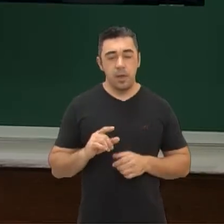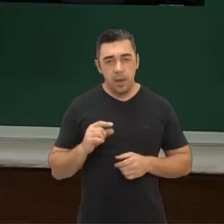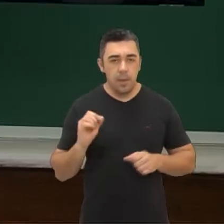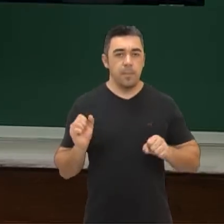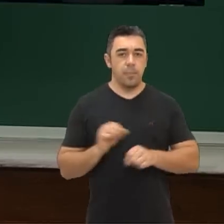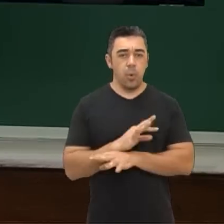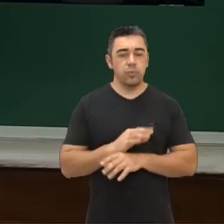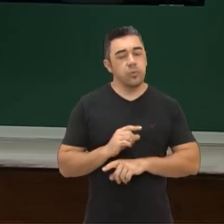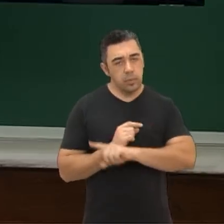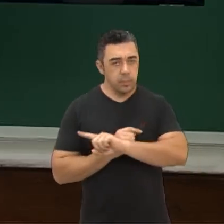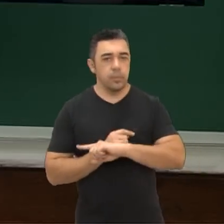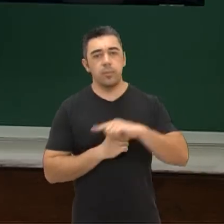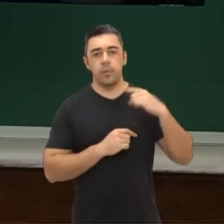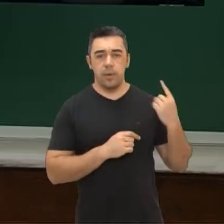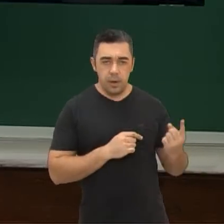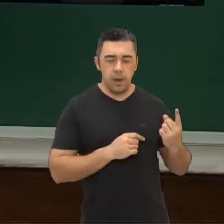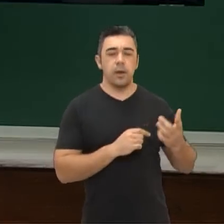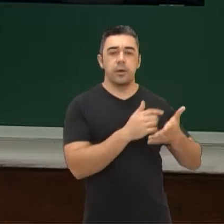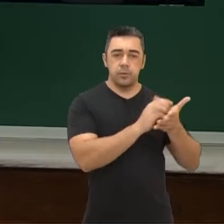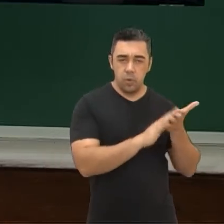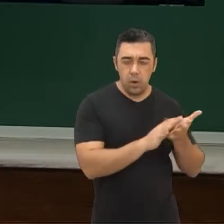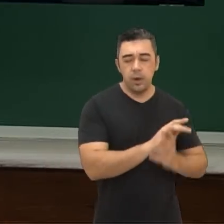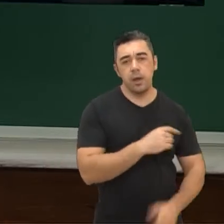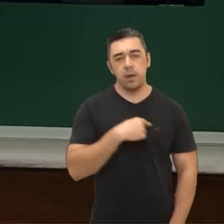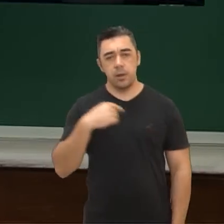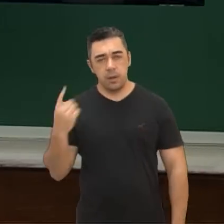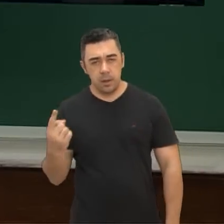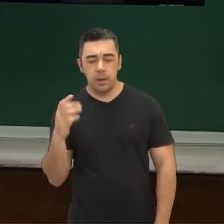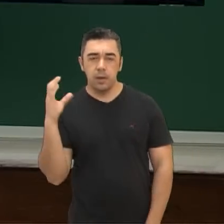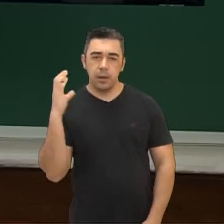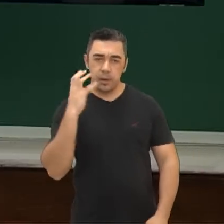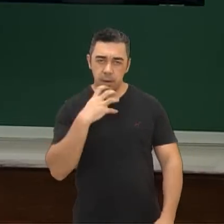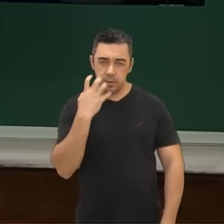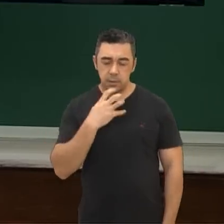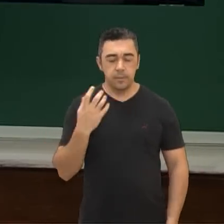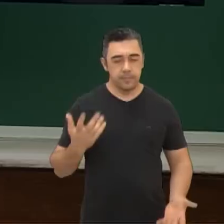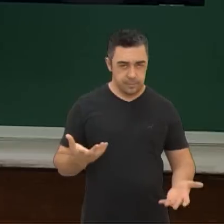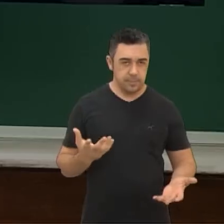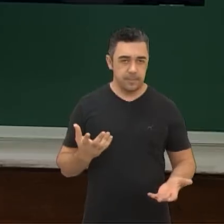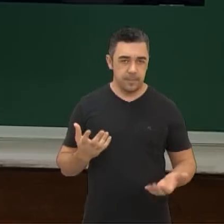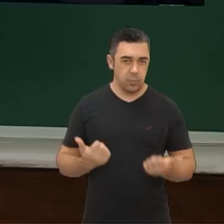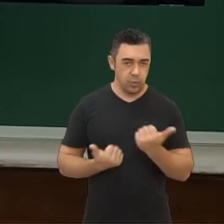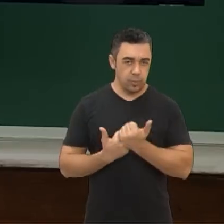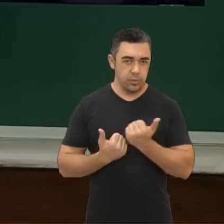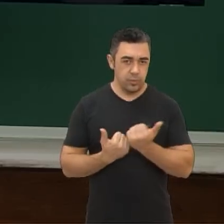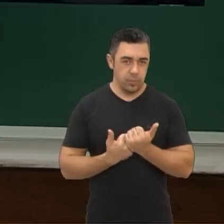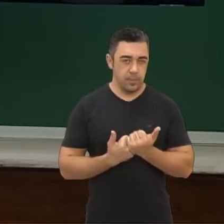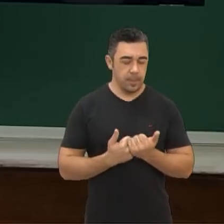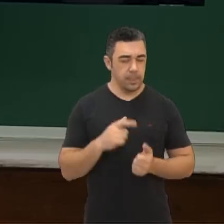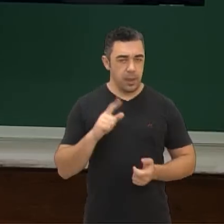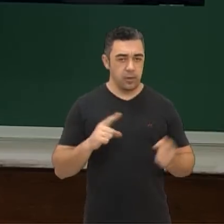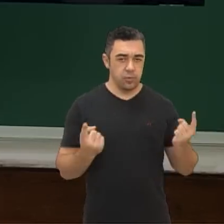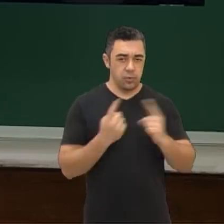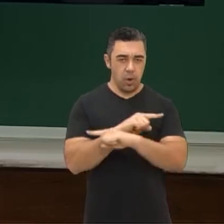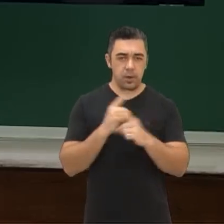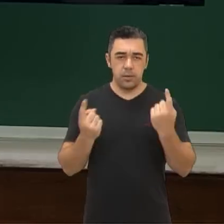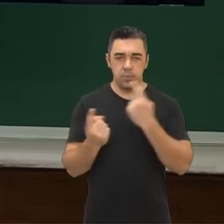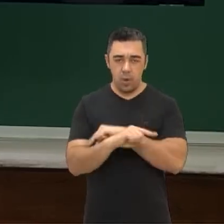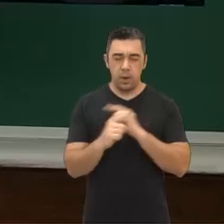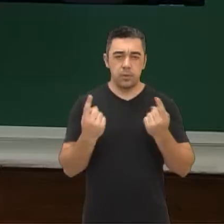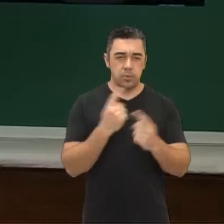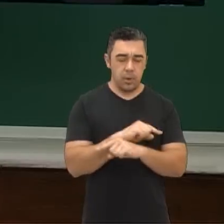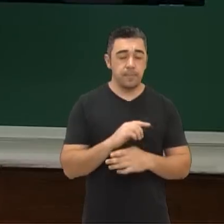o pandeiro. Dá para perceber que é uma coisa que acontece também na embolada, que enquanto